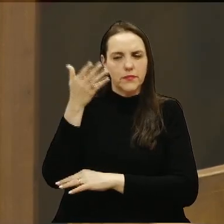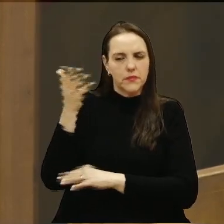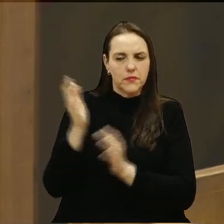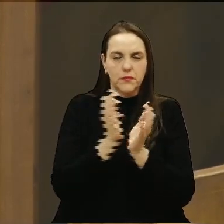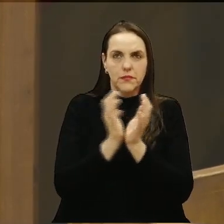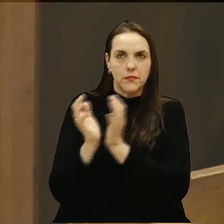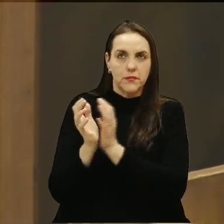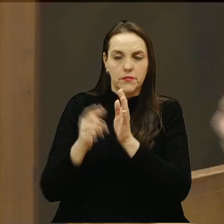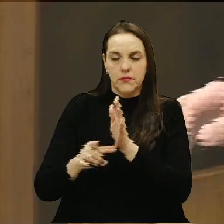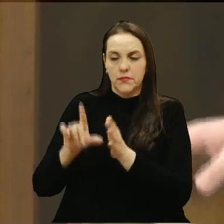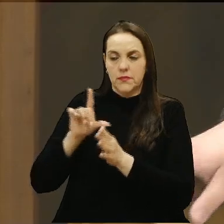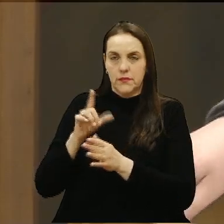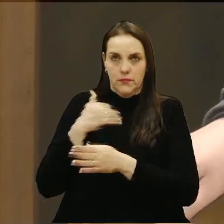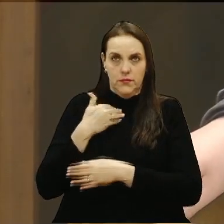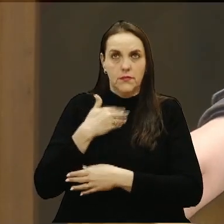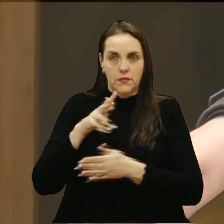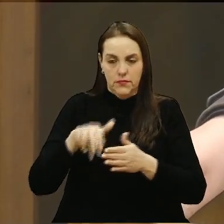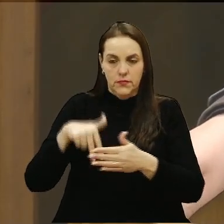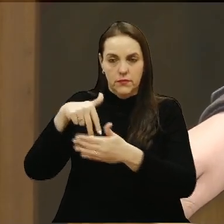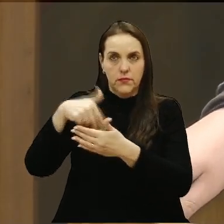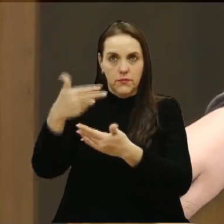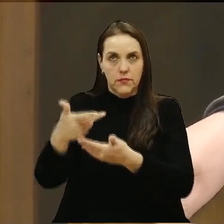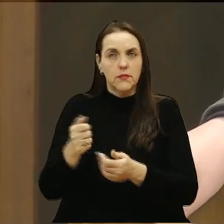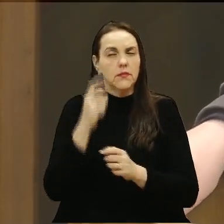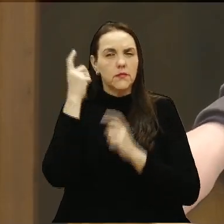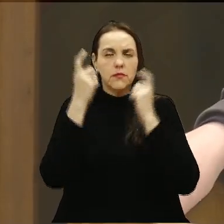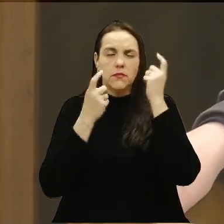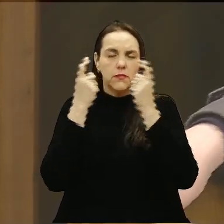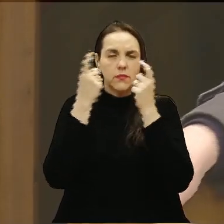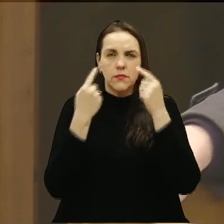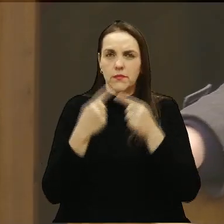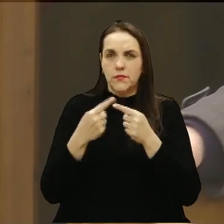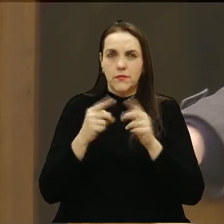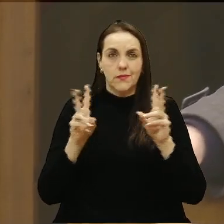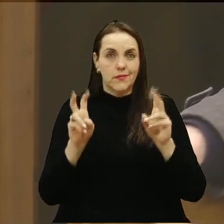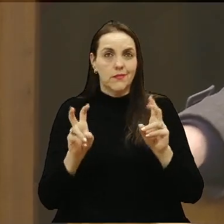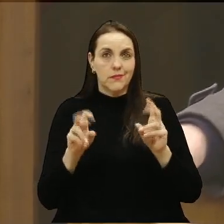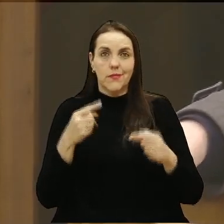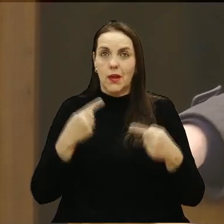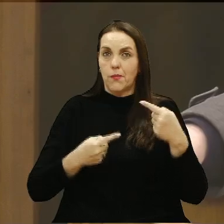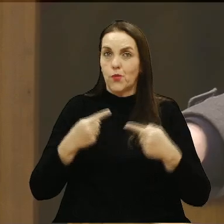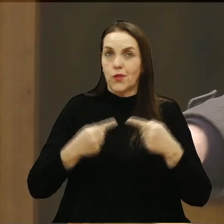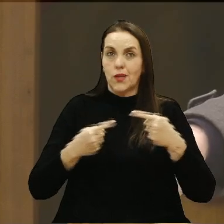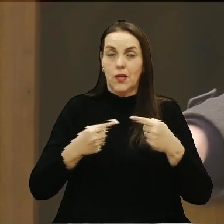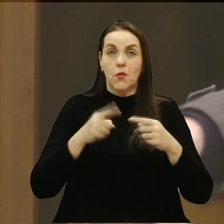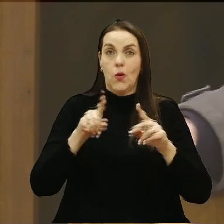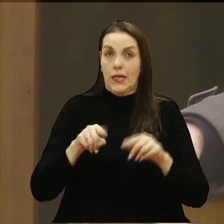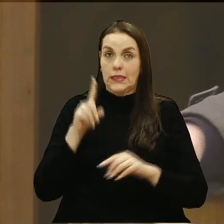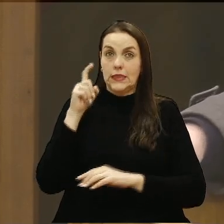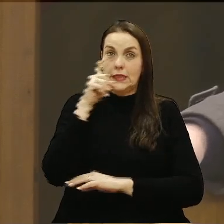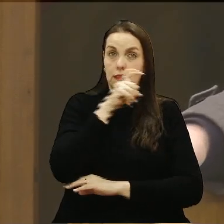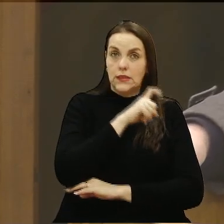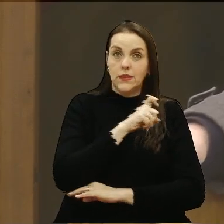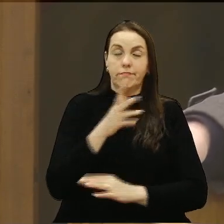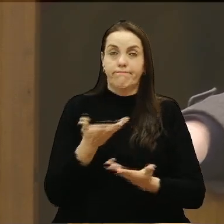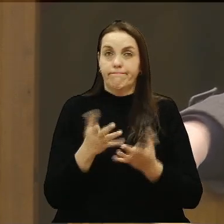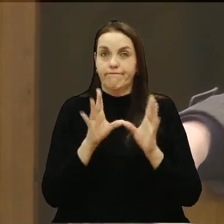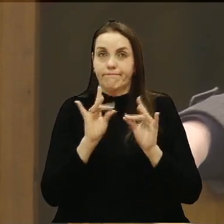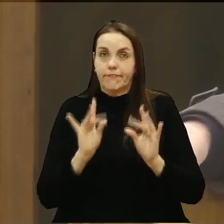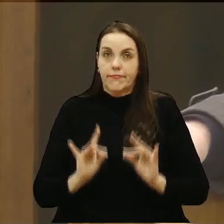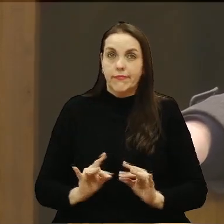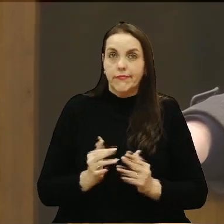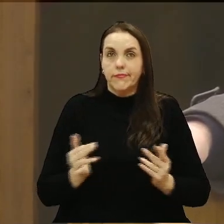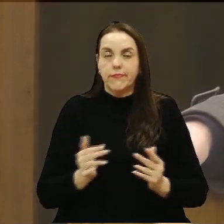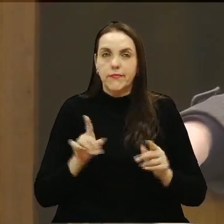que me antecederam, a gente tem uma preocupação, porque o tema realmente é polêmico, o tema é espinhoso, né, e de fato,